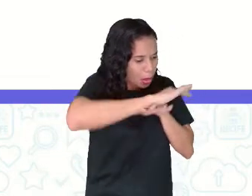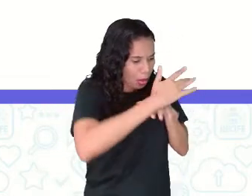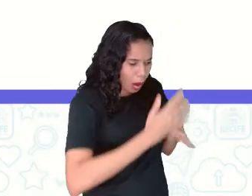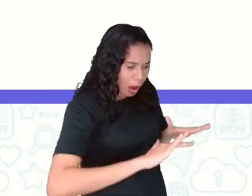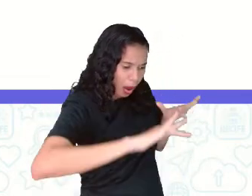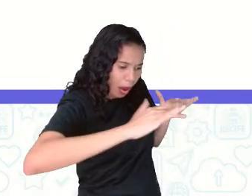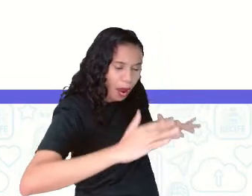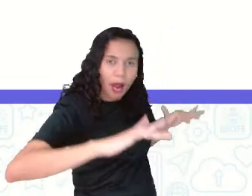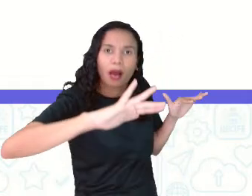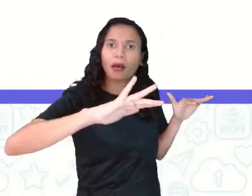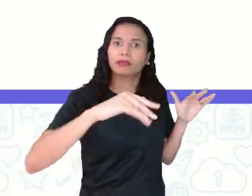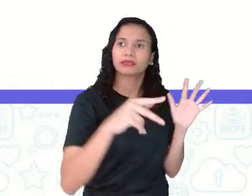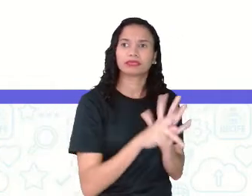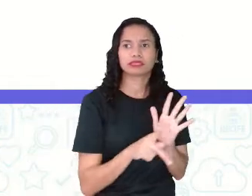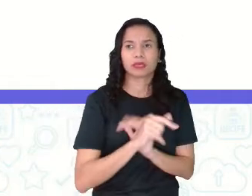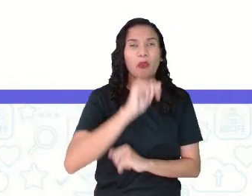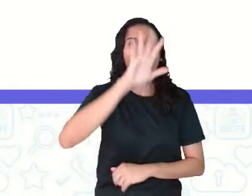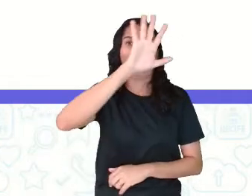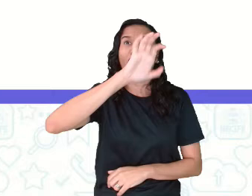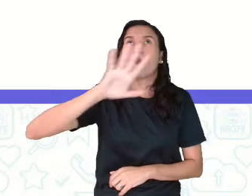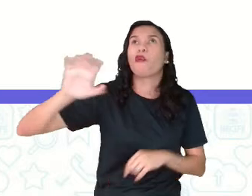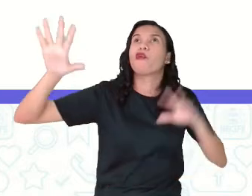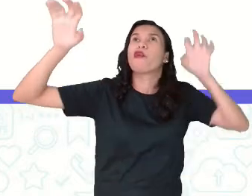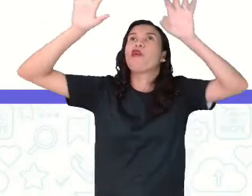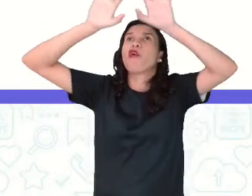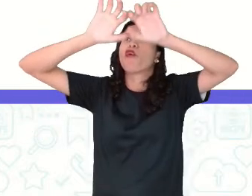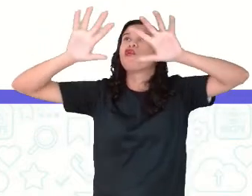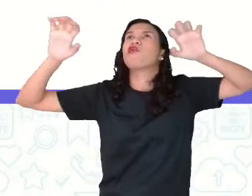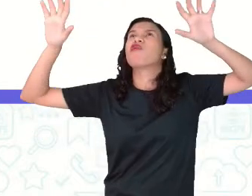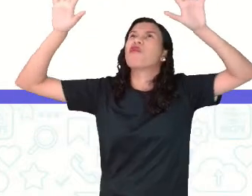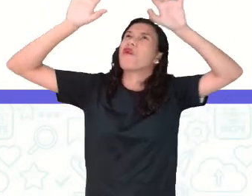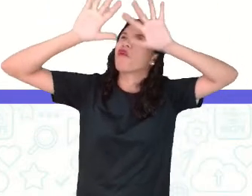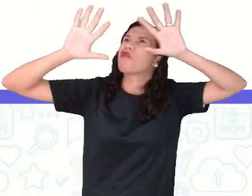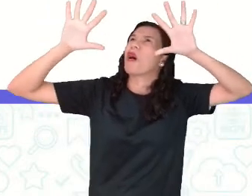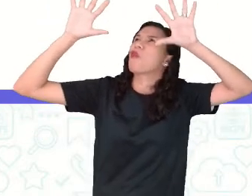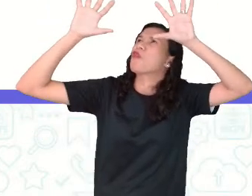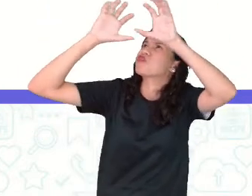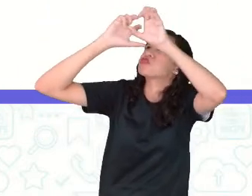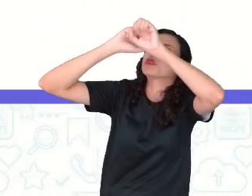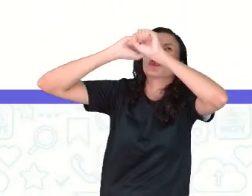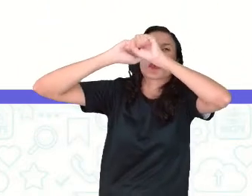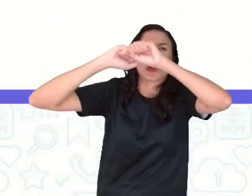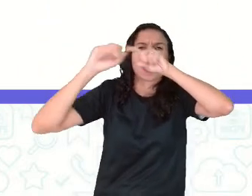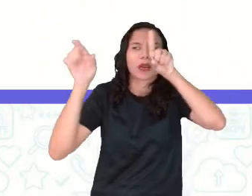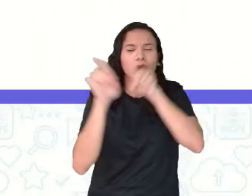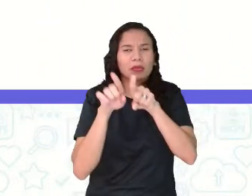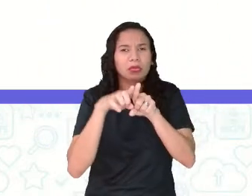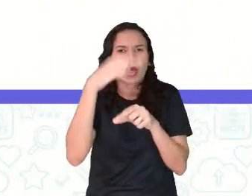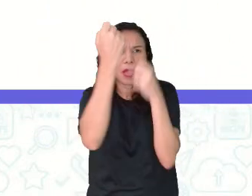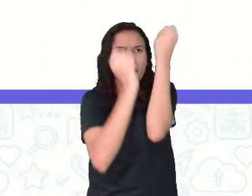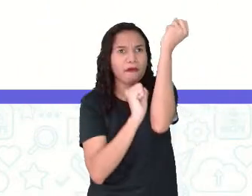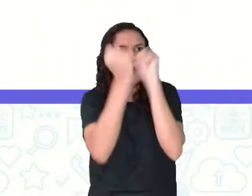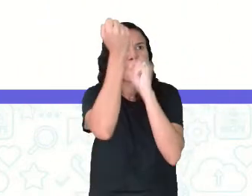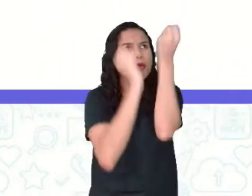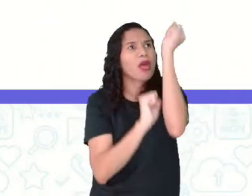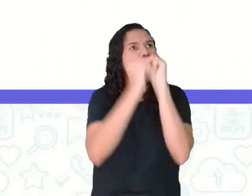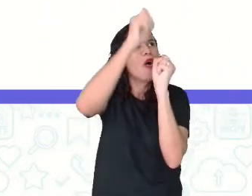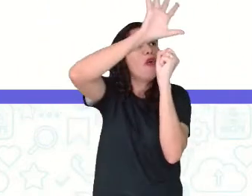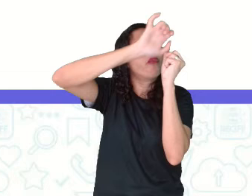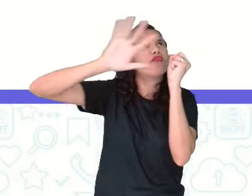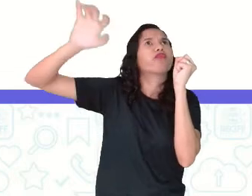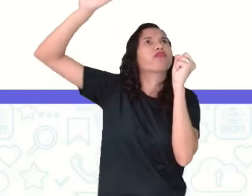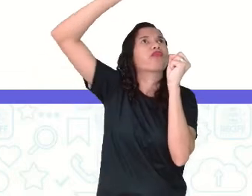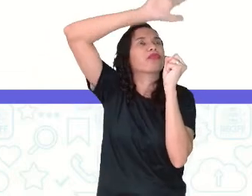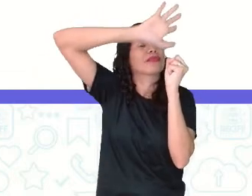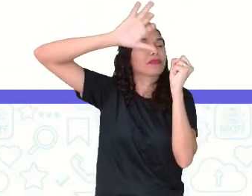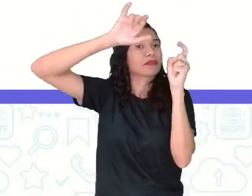aí, né? Uma fumaça, né, estranha, uma fumaça escura saindo dessa fábrica e